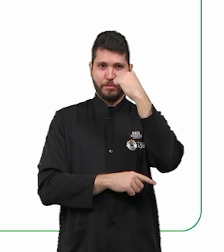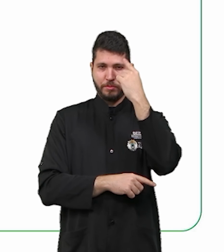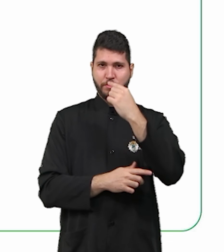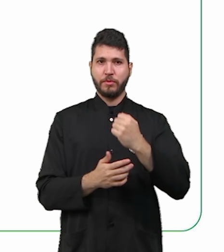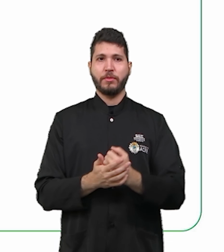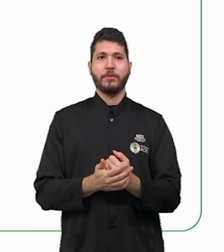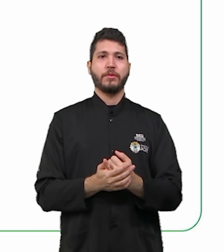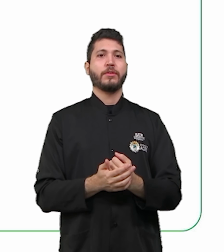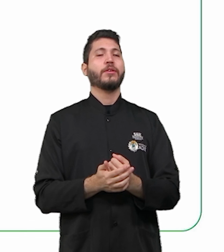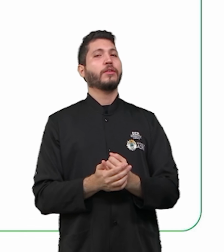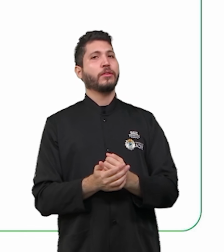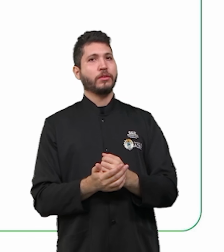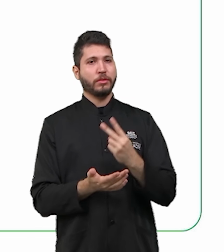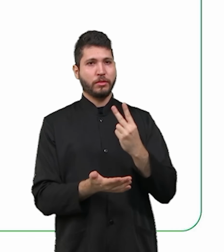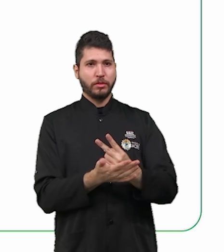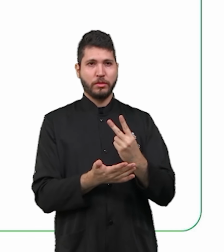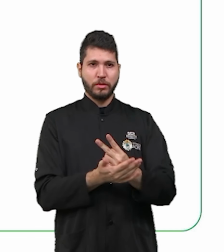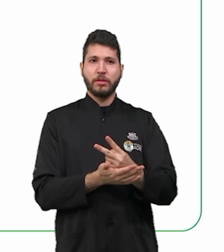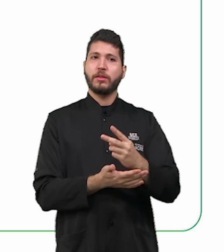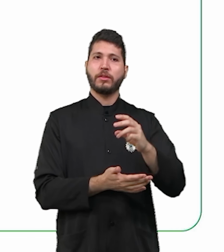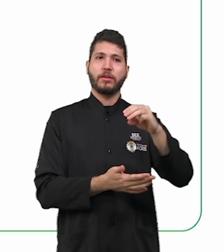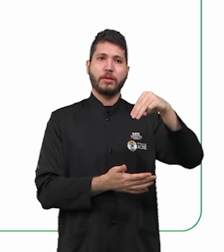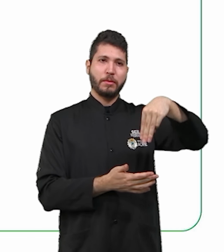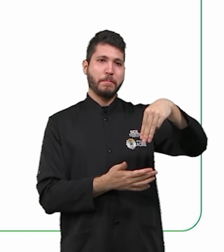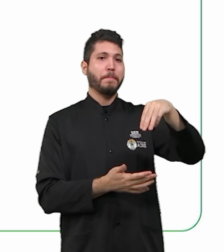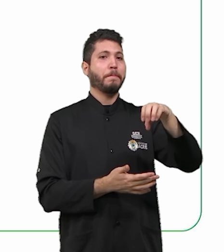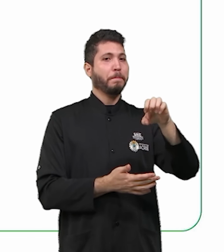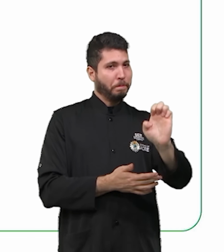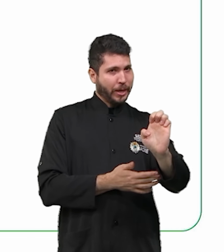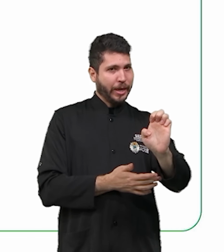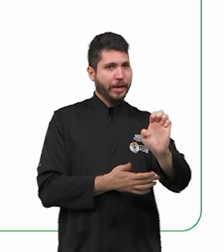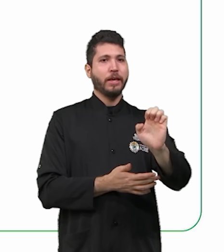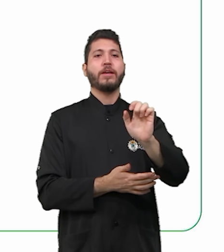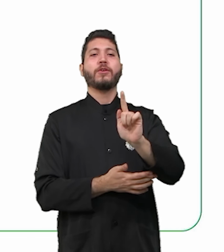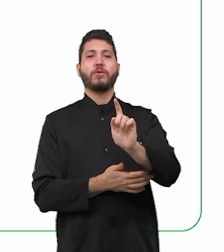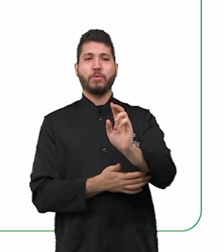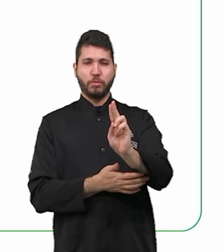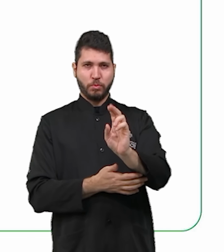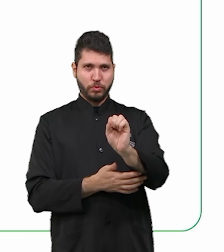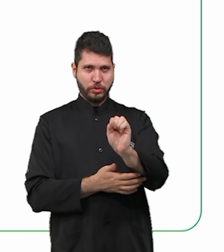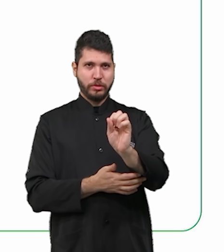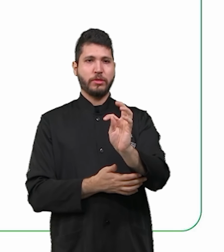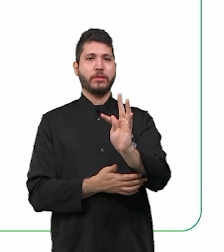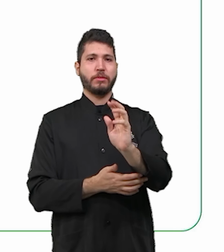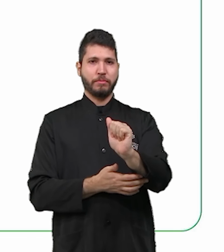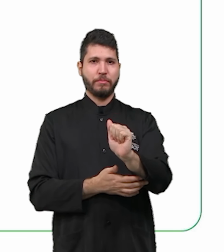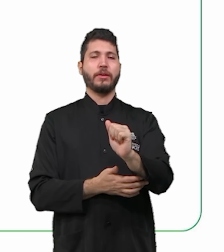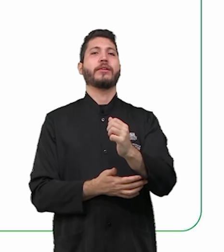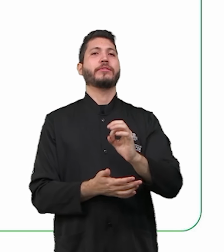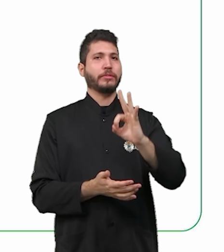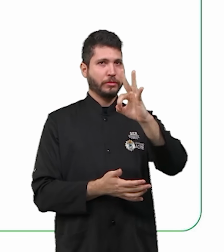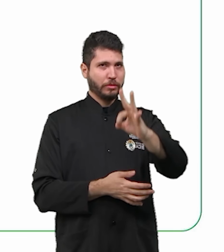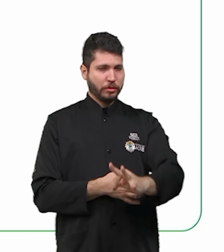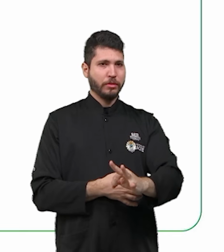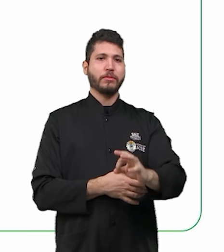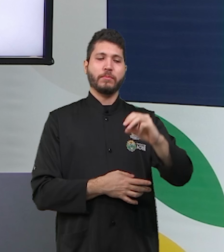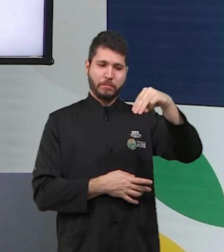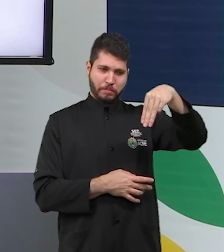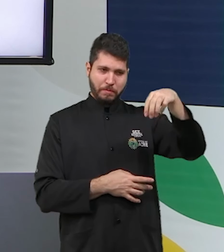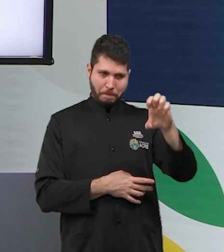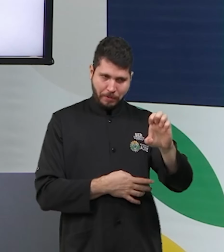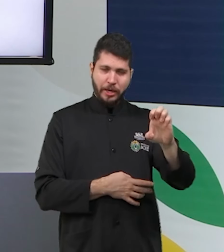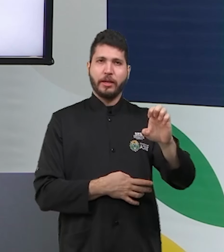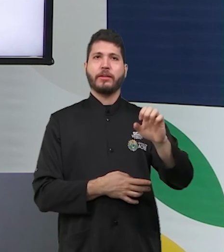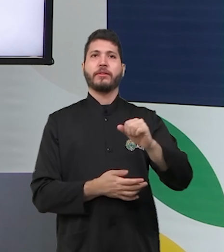me gusta el fútbol, me gusta el voleibol. Essa é a maneira correta de responder a essa pergunta. Que